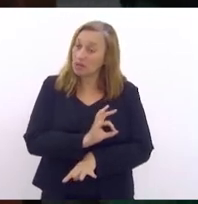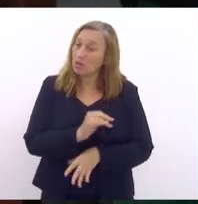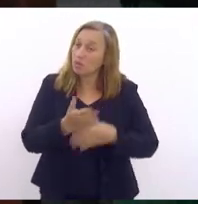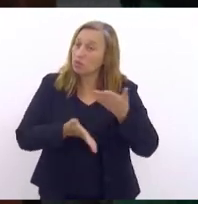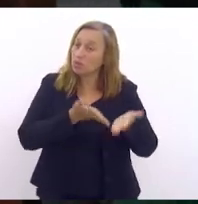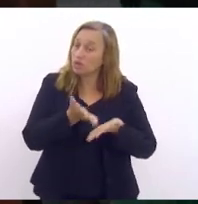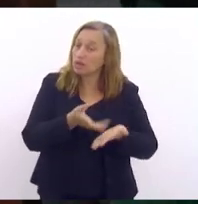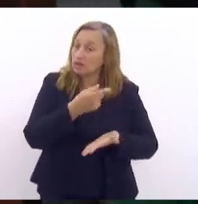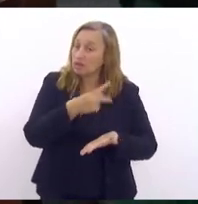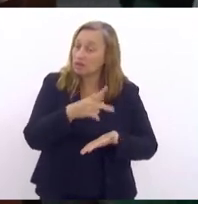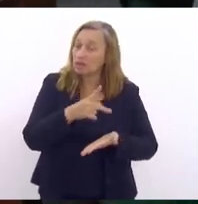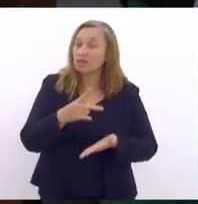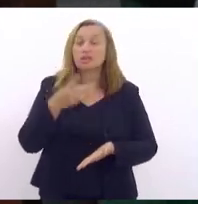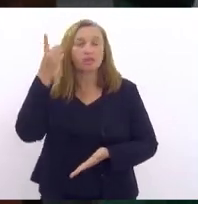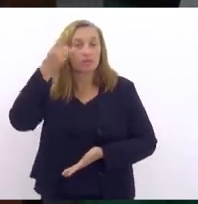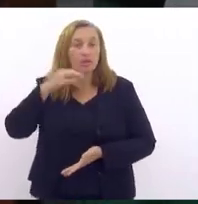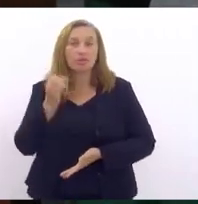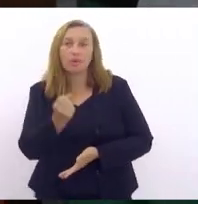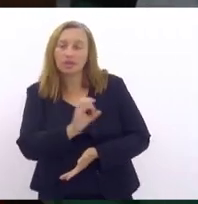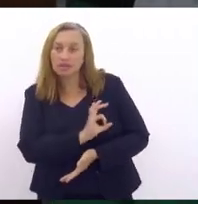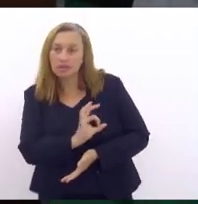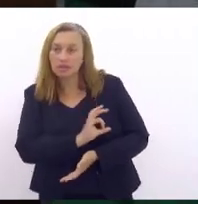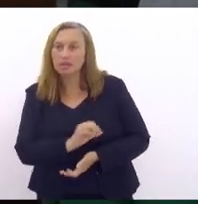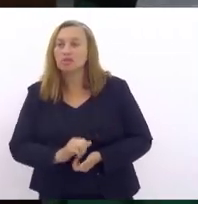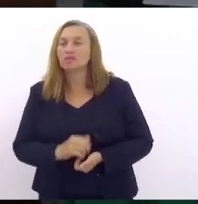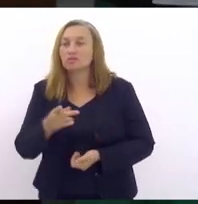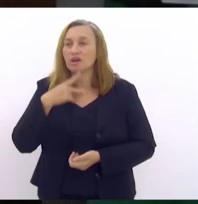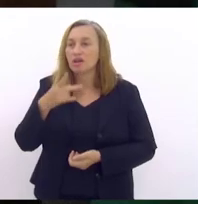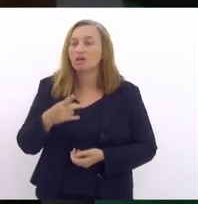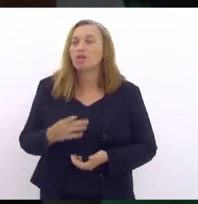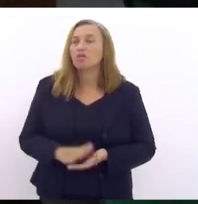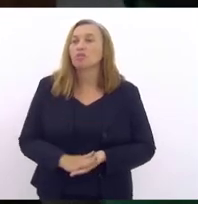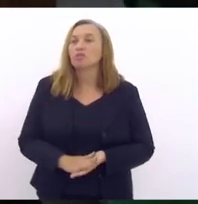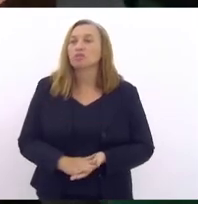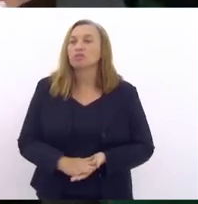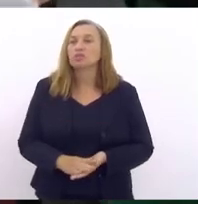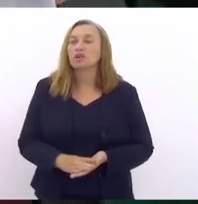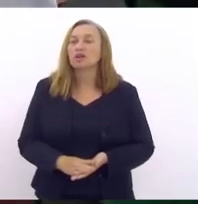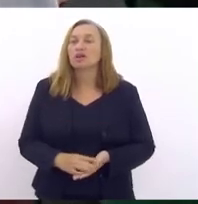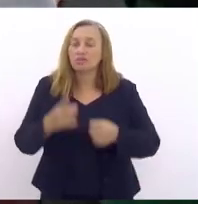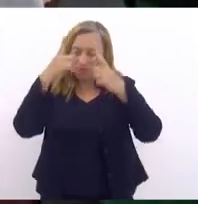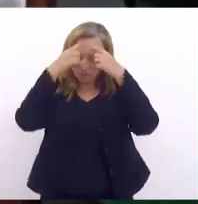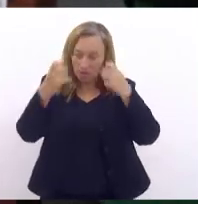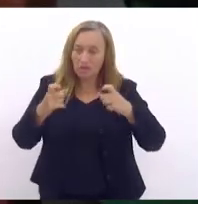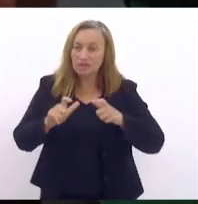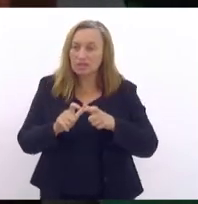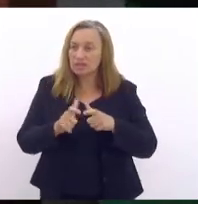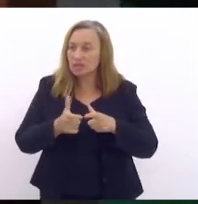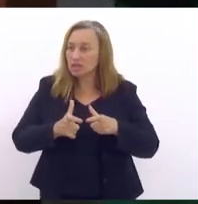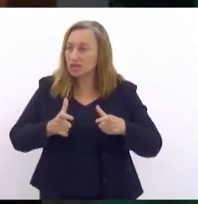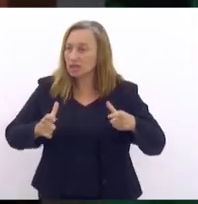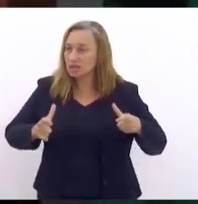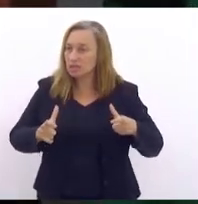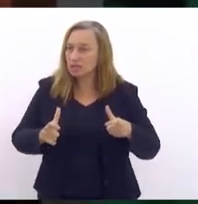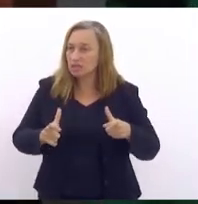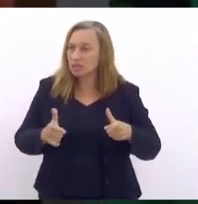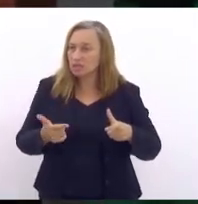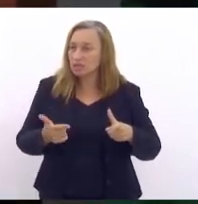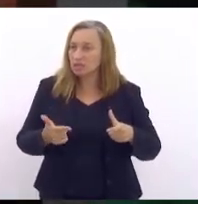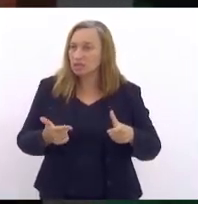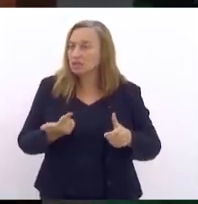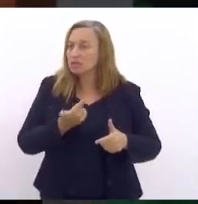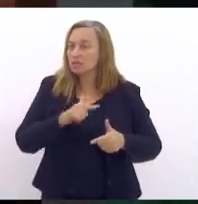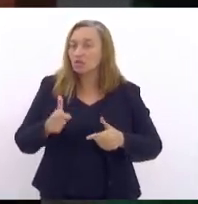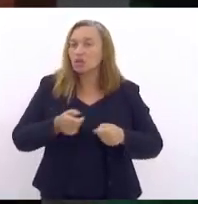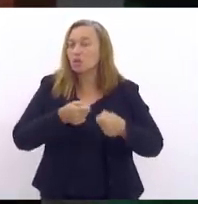Marta Rocha, falado, quando se instala o caos e se instala a desgovernança no setor da